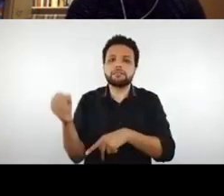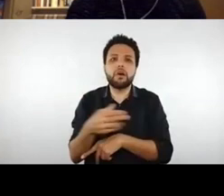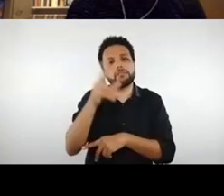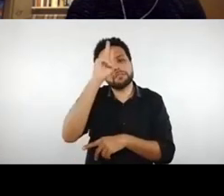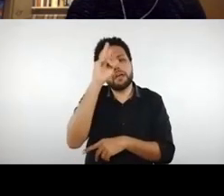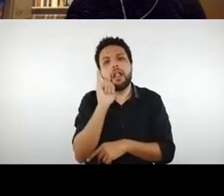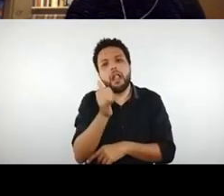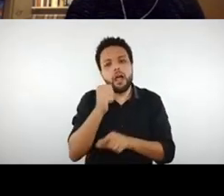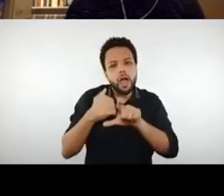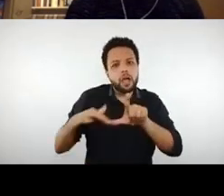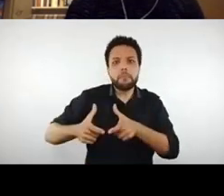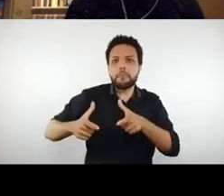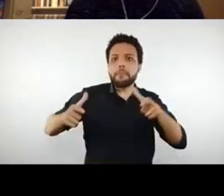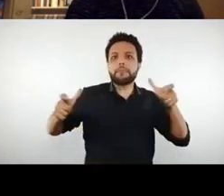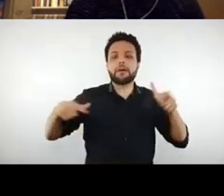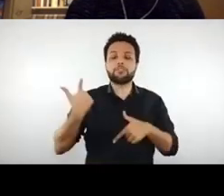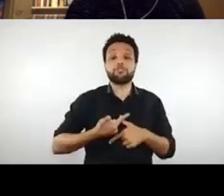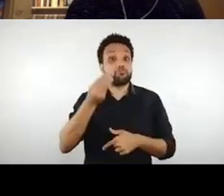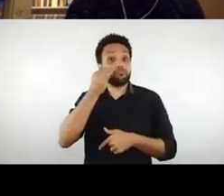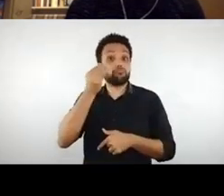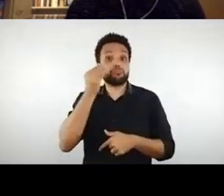a oportunidade que a gente tem